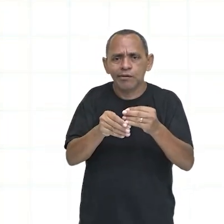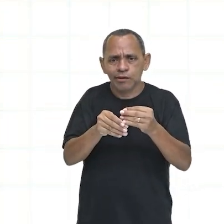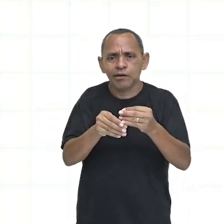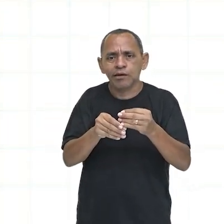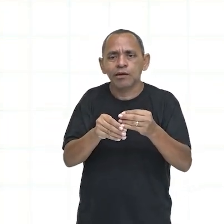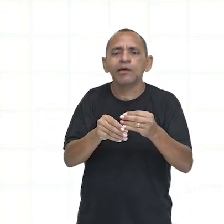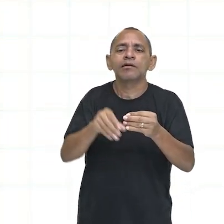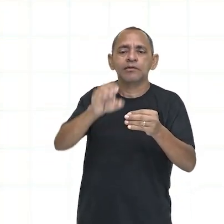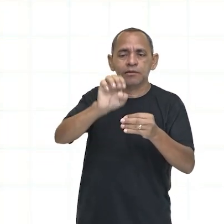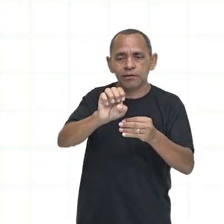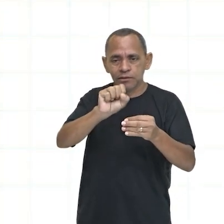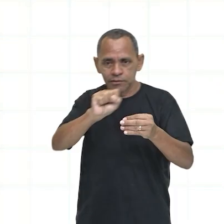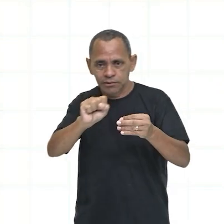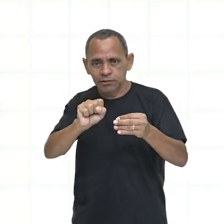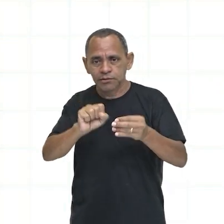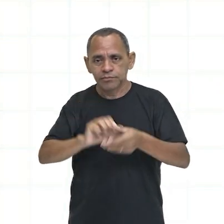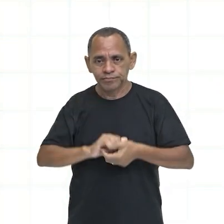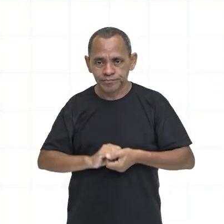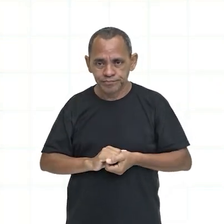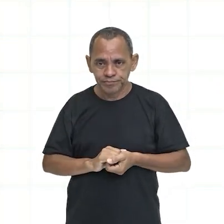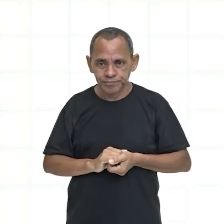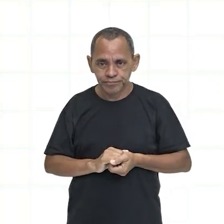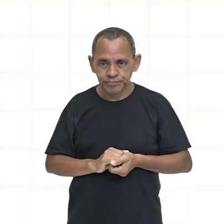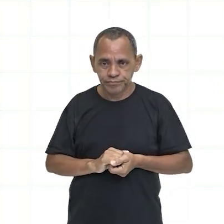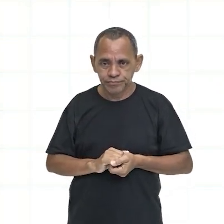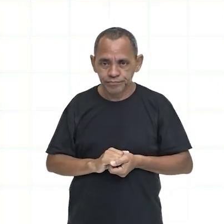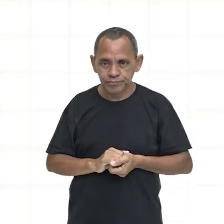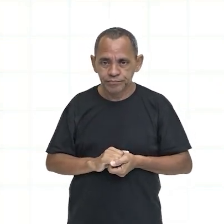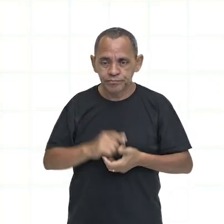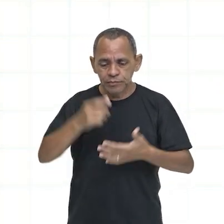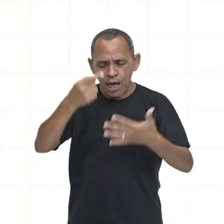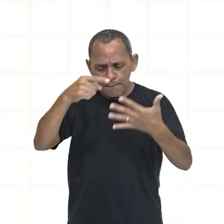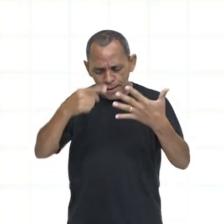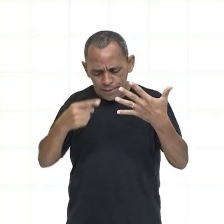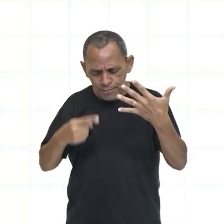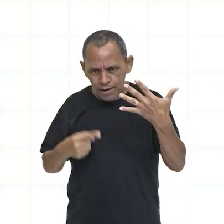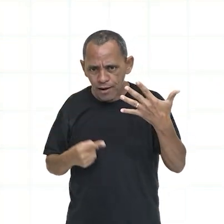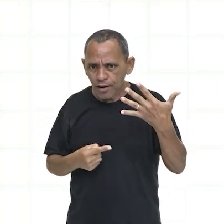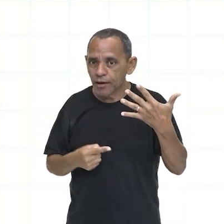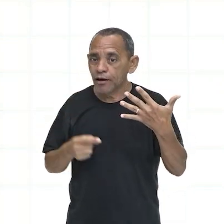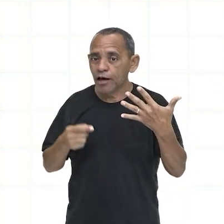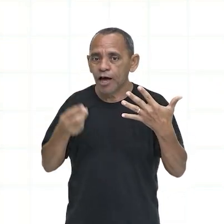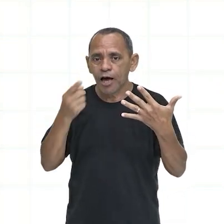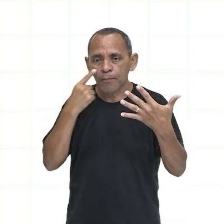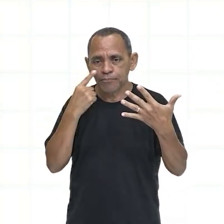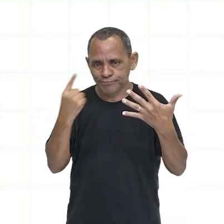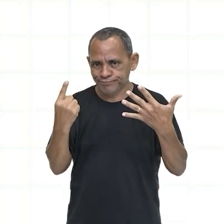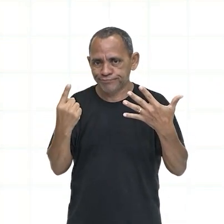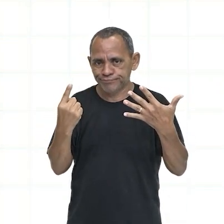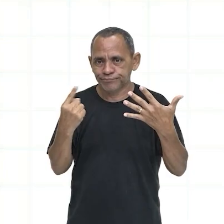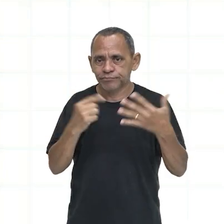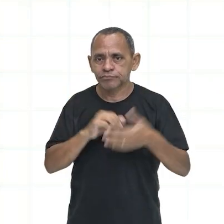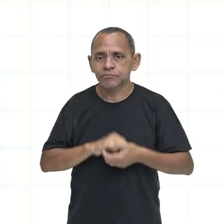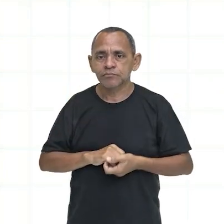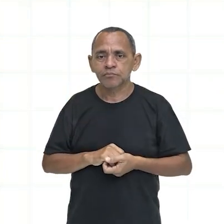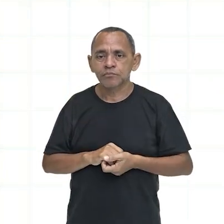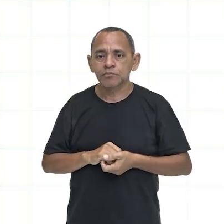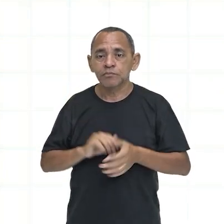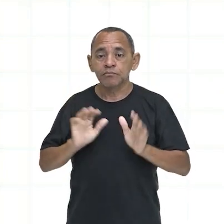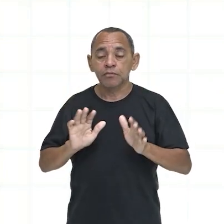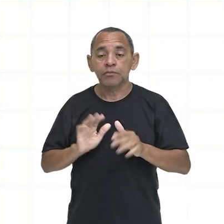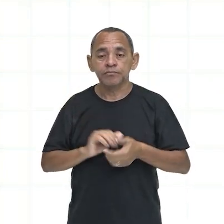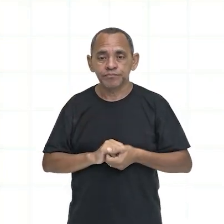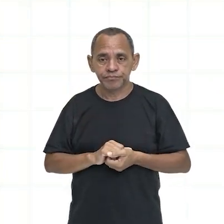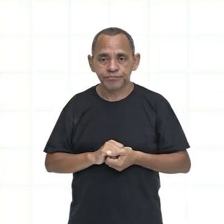SS, Z, Z, eu vou acrescentar não só o S, mas também o E, ok? Já os verbos terminados